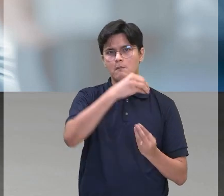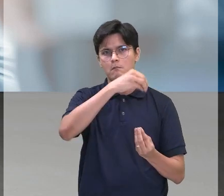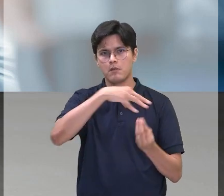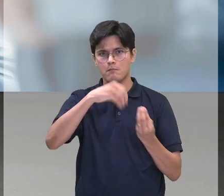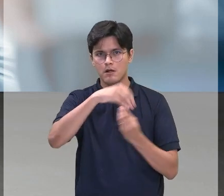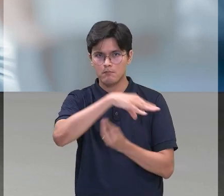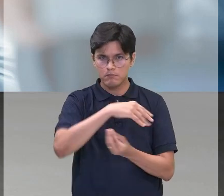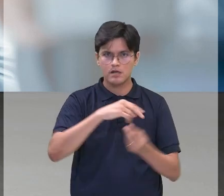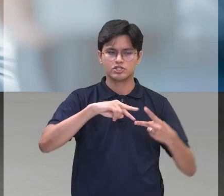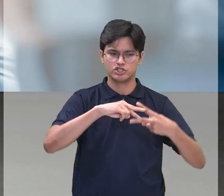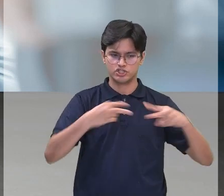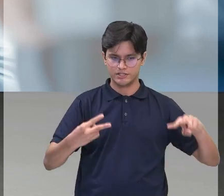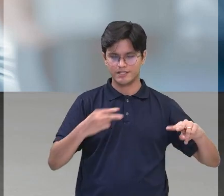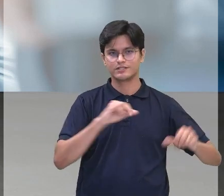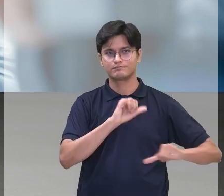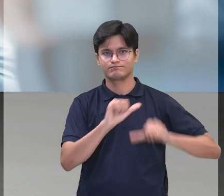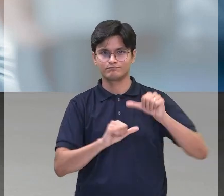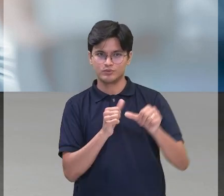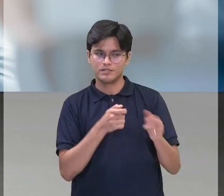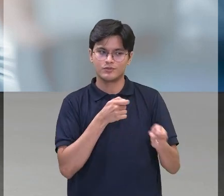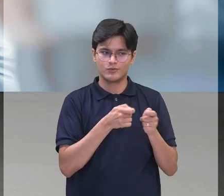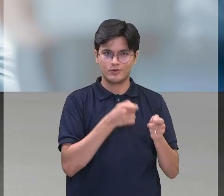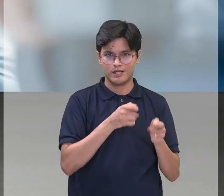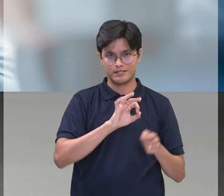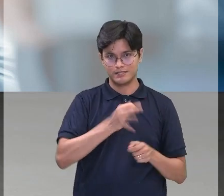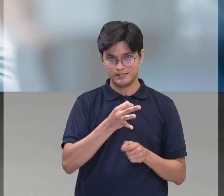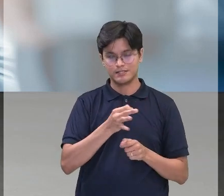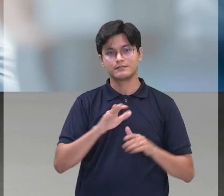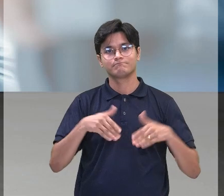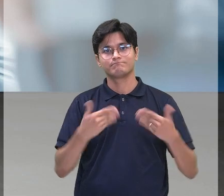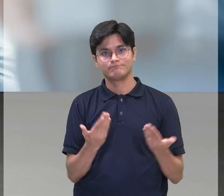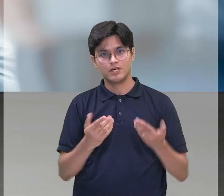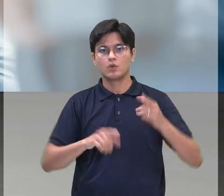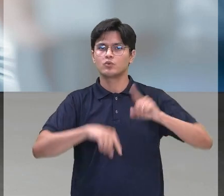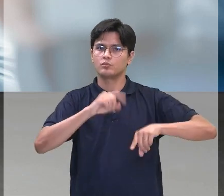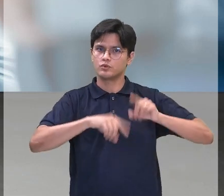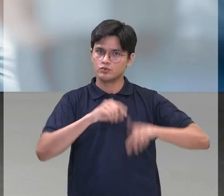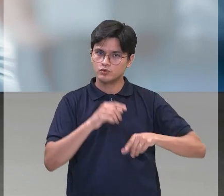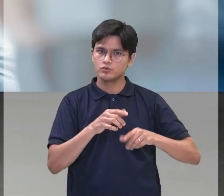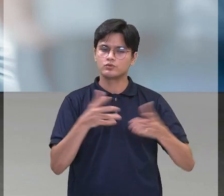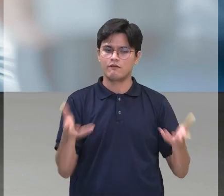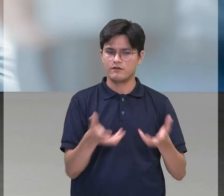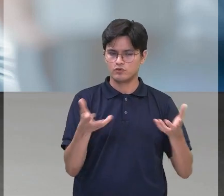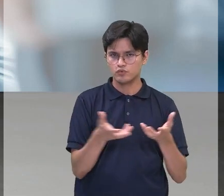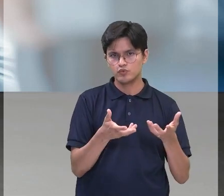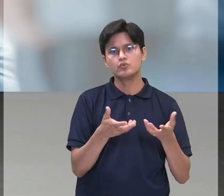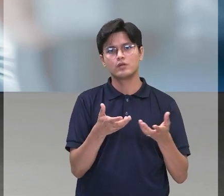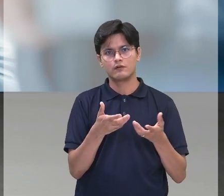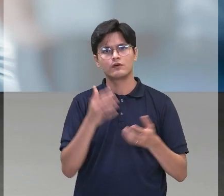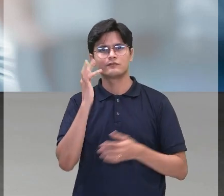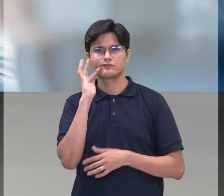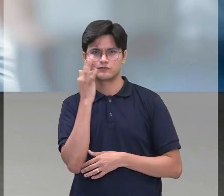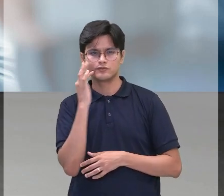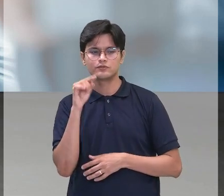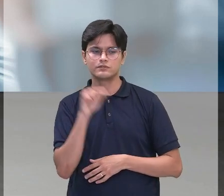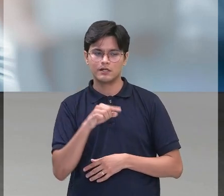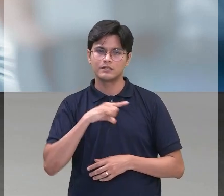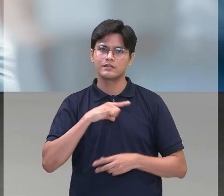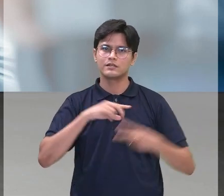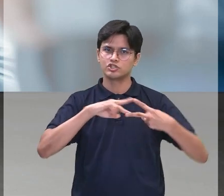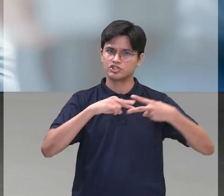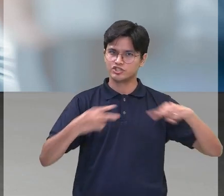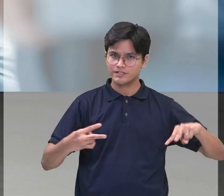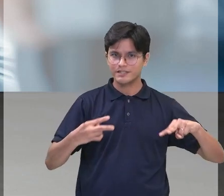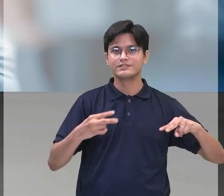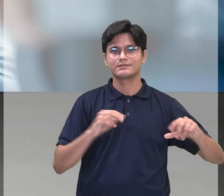está relacionado exatamente com isso. Aquele produto, aquela verdura, aquela fruta, ela foi geneticamente